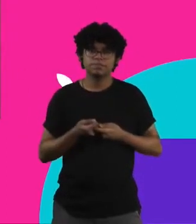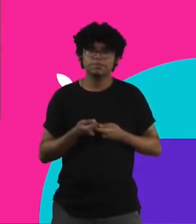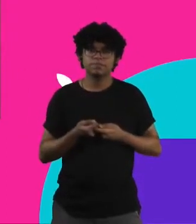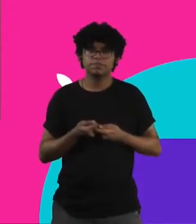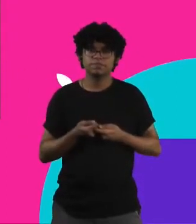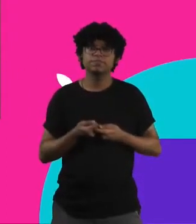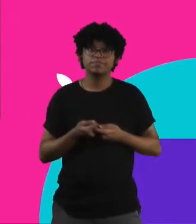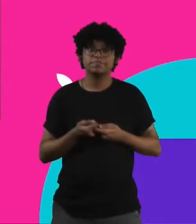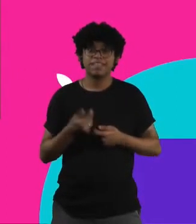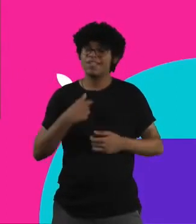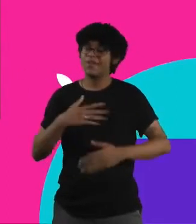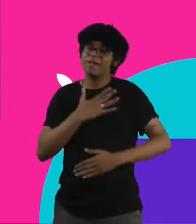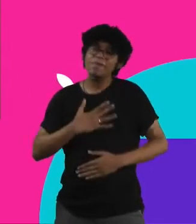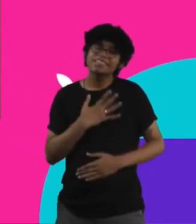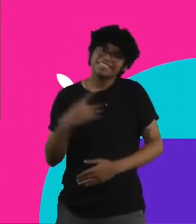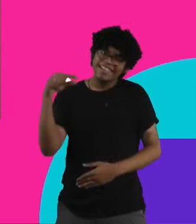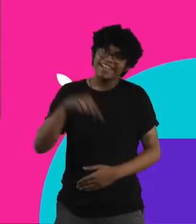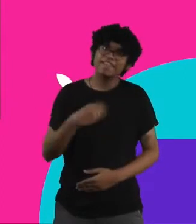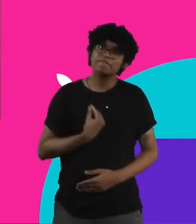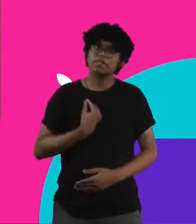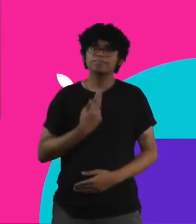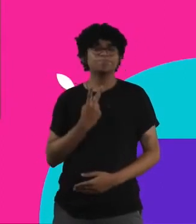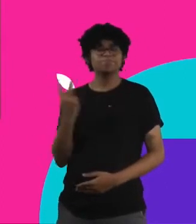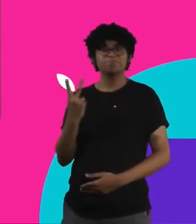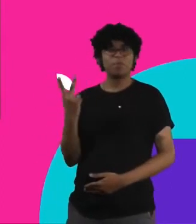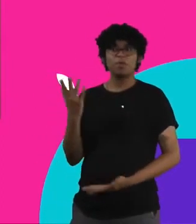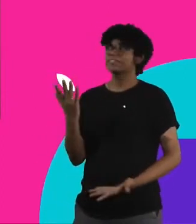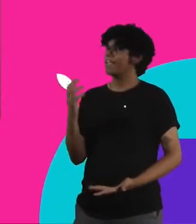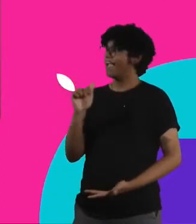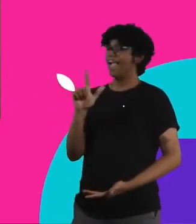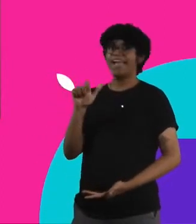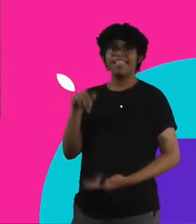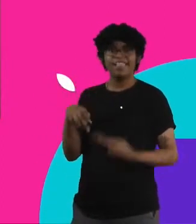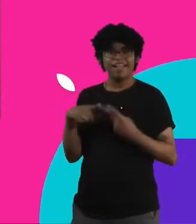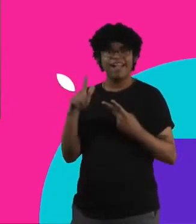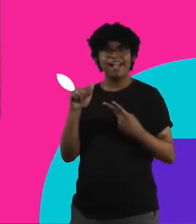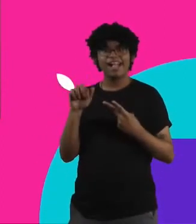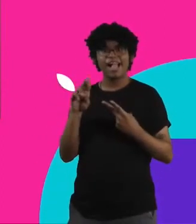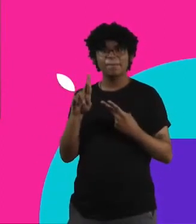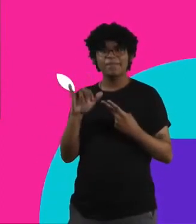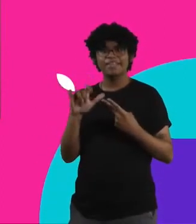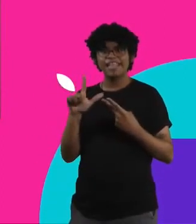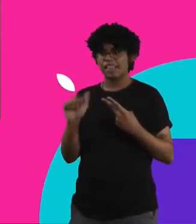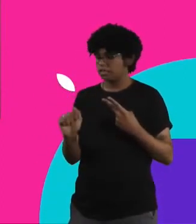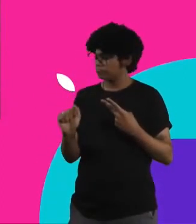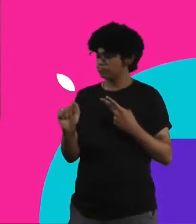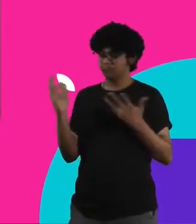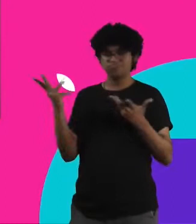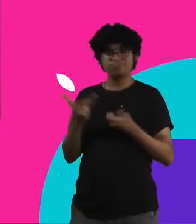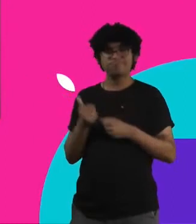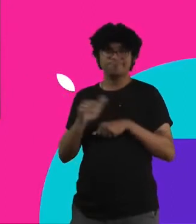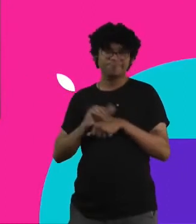muito lisonjeada de estar ao lado de dois queridos, Alan e Gabriela. Bom, eu